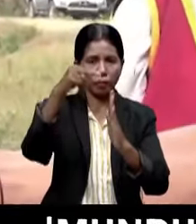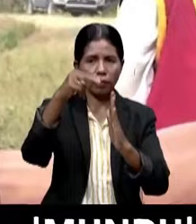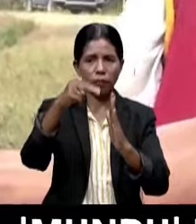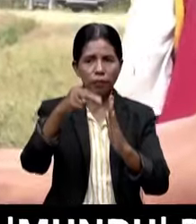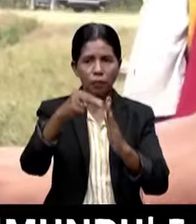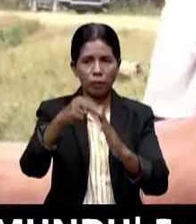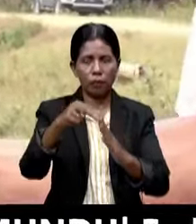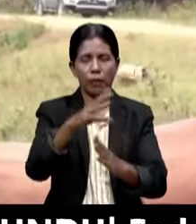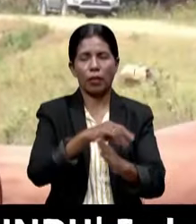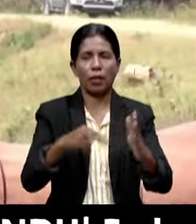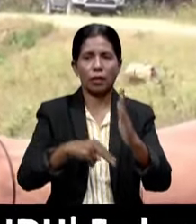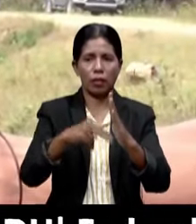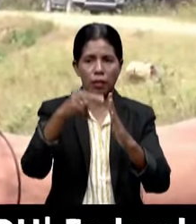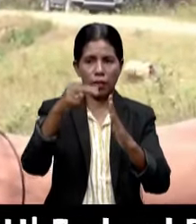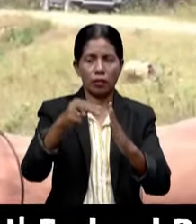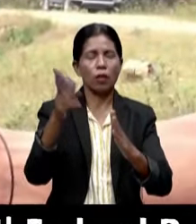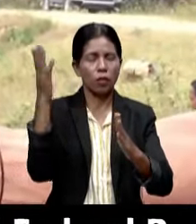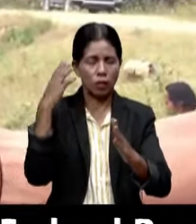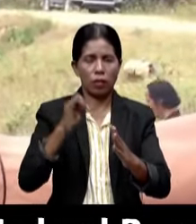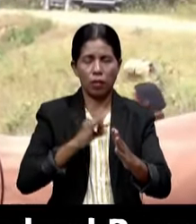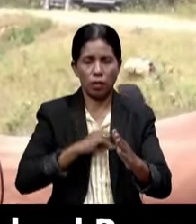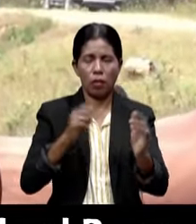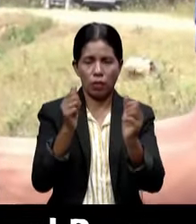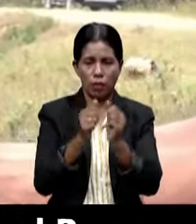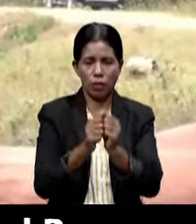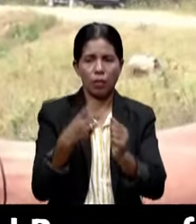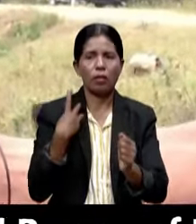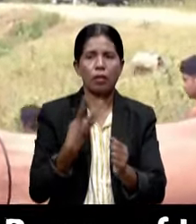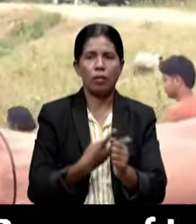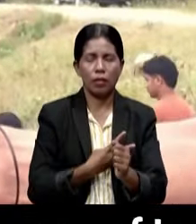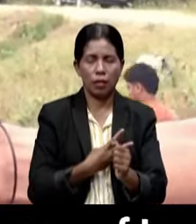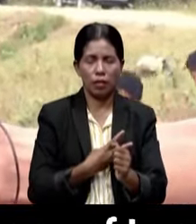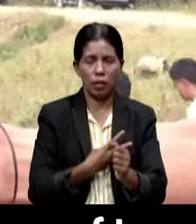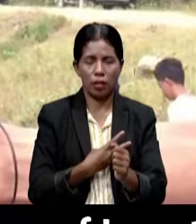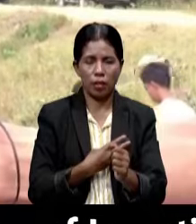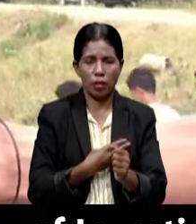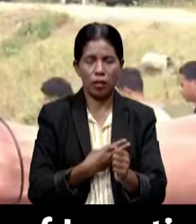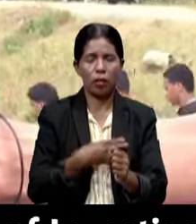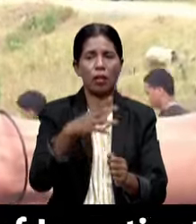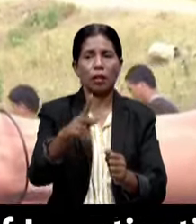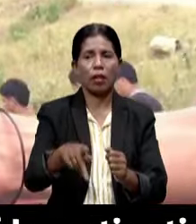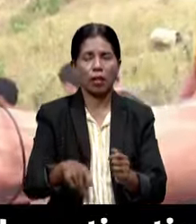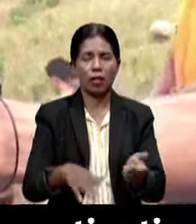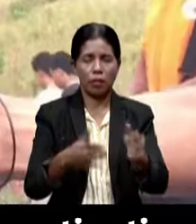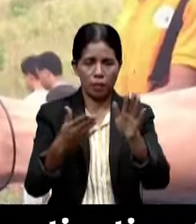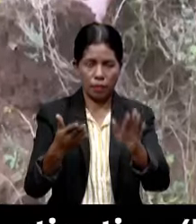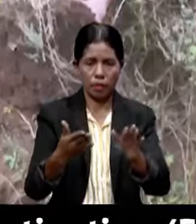do pacote linha o fundo ha o ho Itania Sauruzu, o comissário político